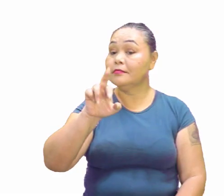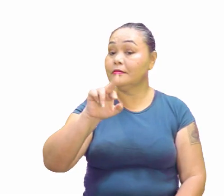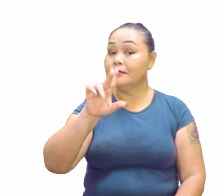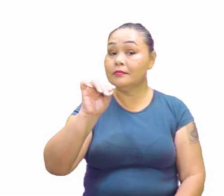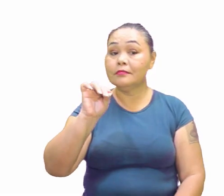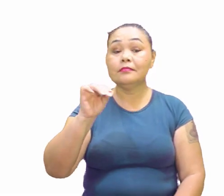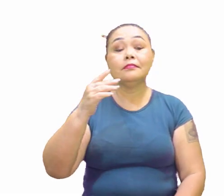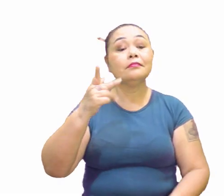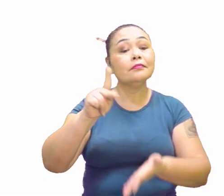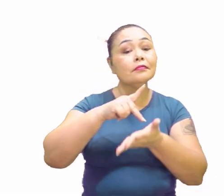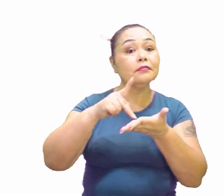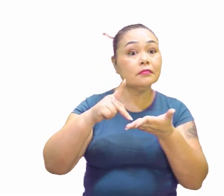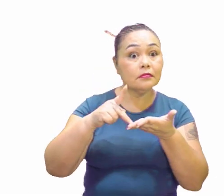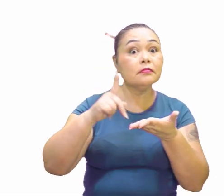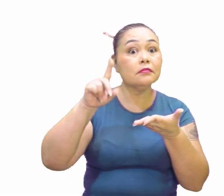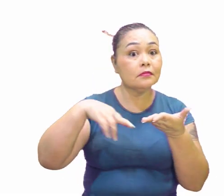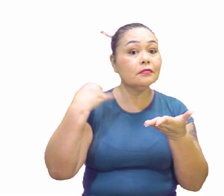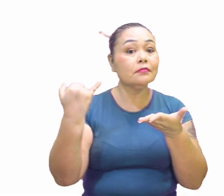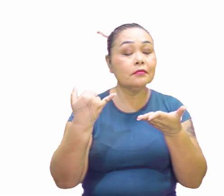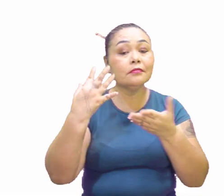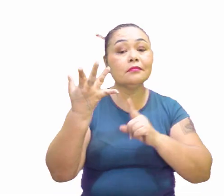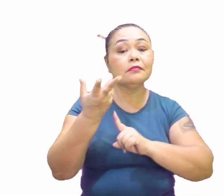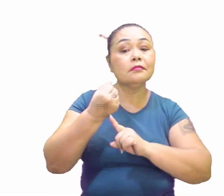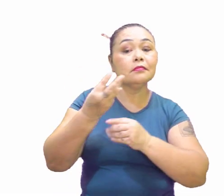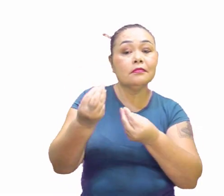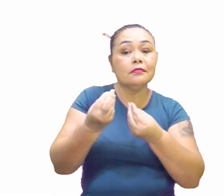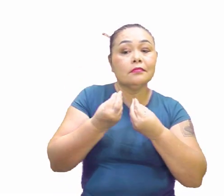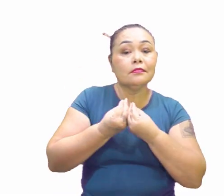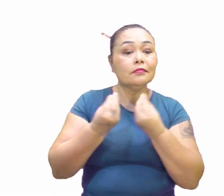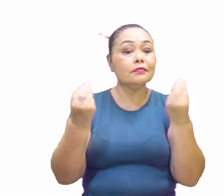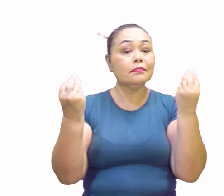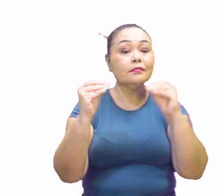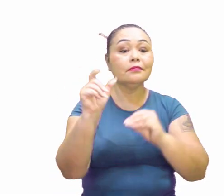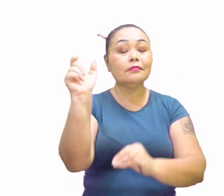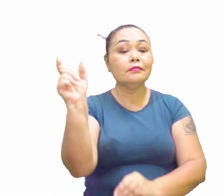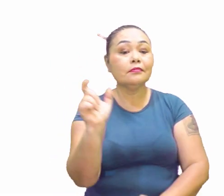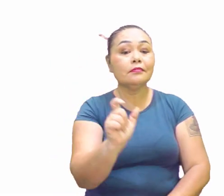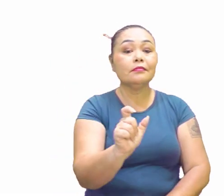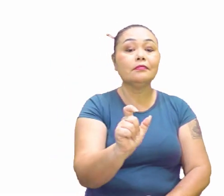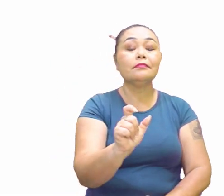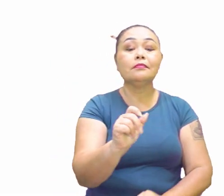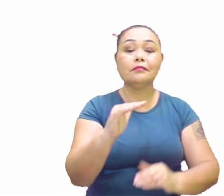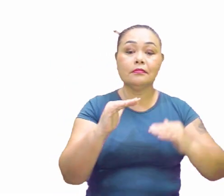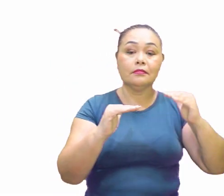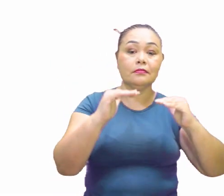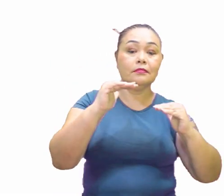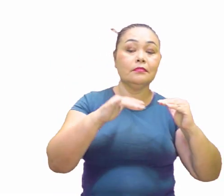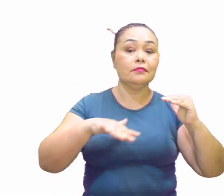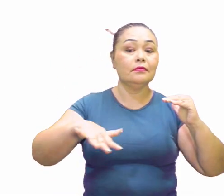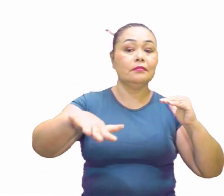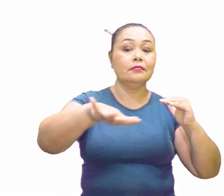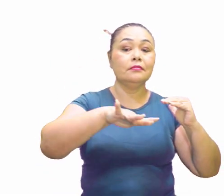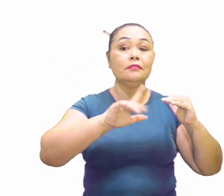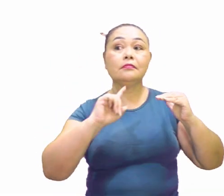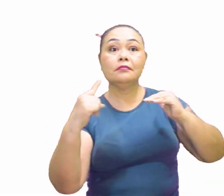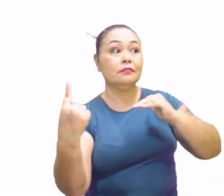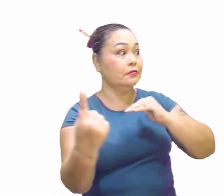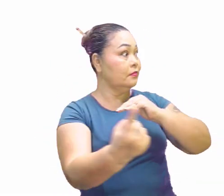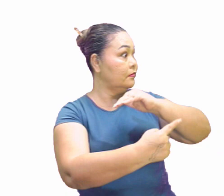é indispensável, a arte concebida como meio de colocar o homem em estado de equilíbrio com o